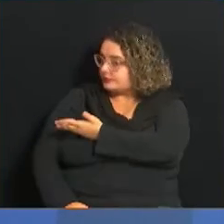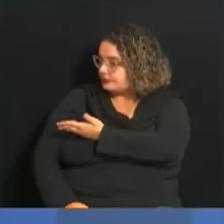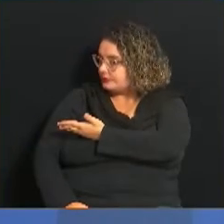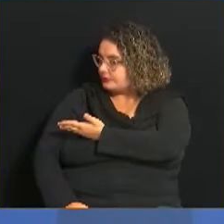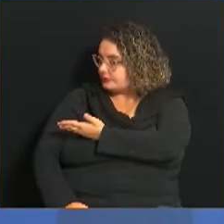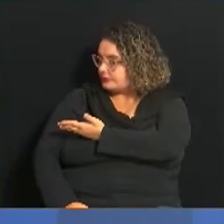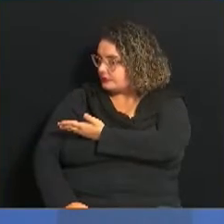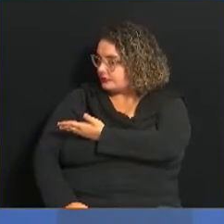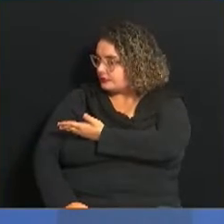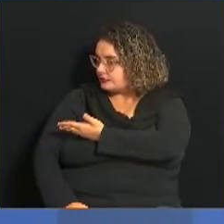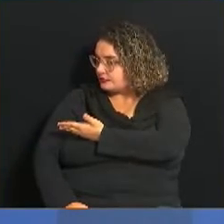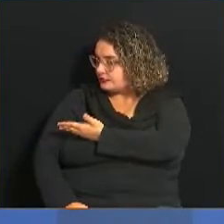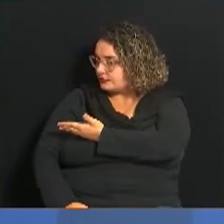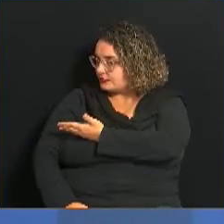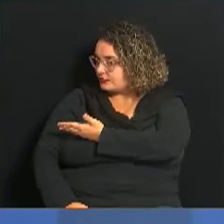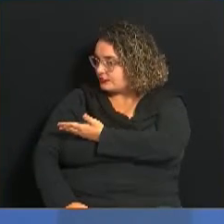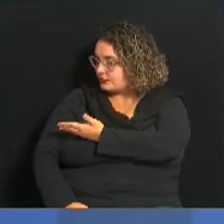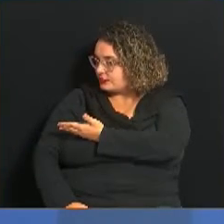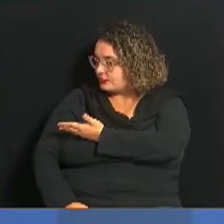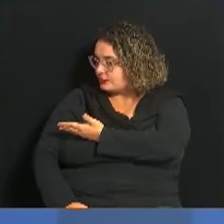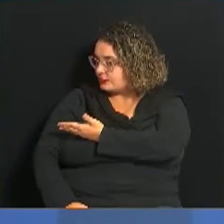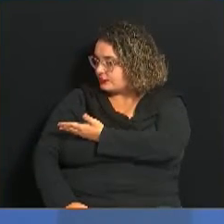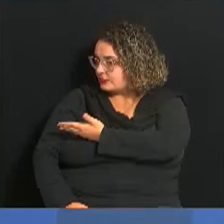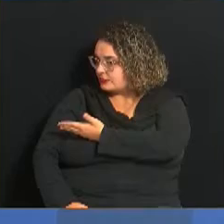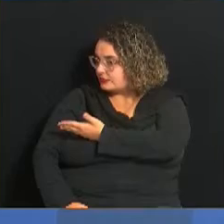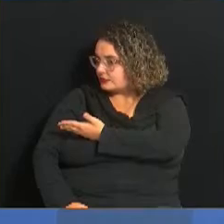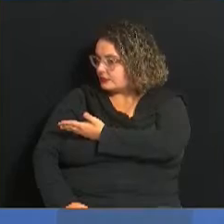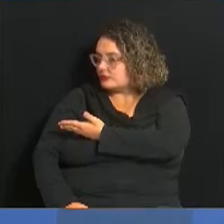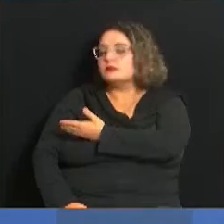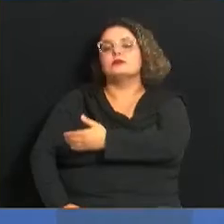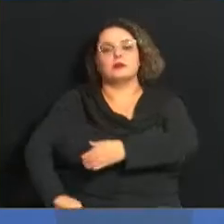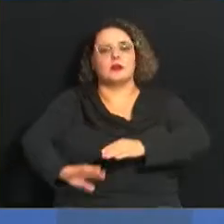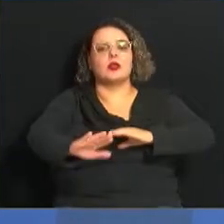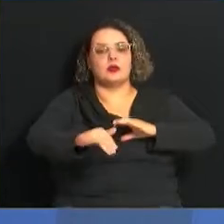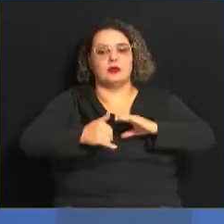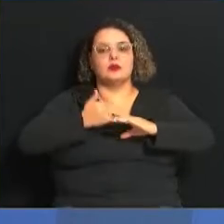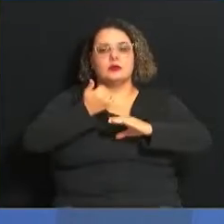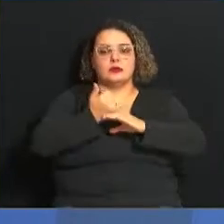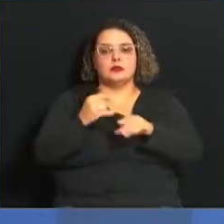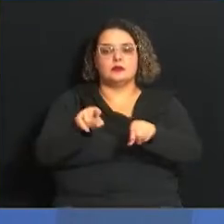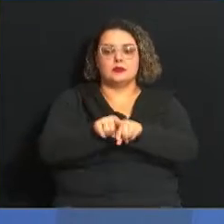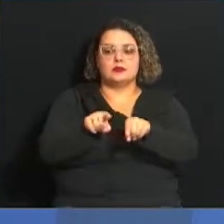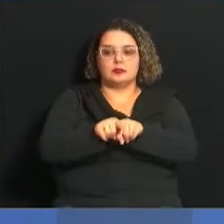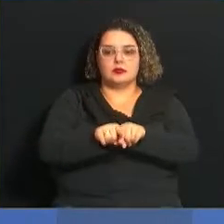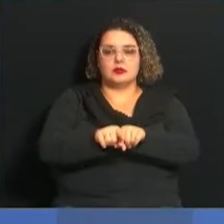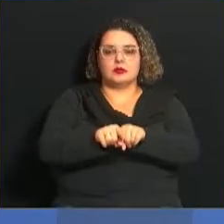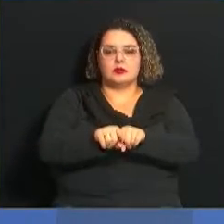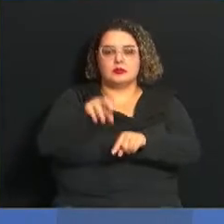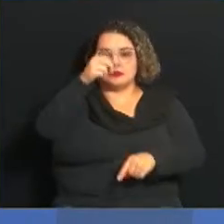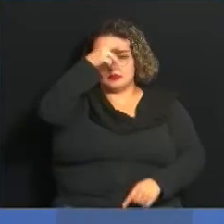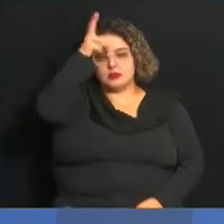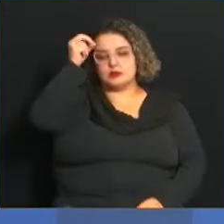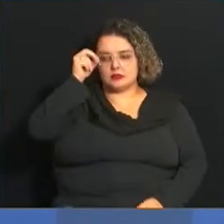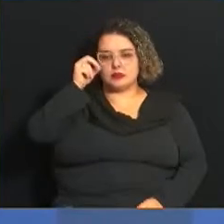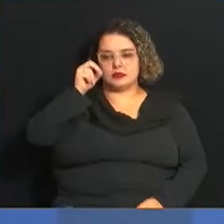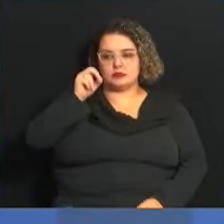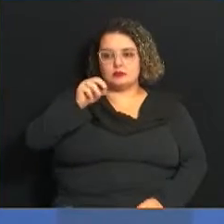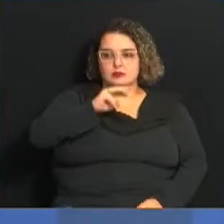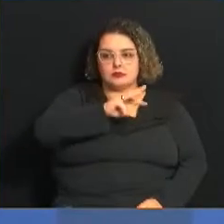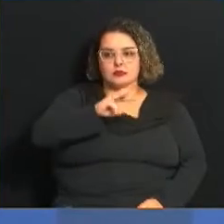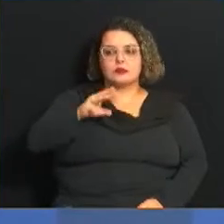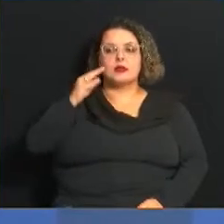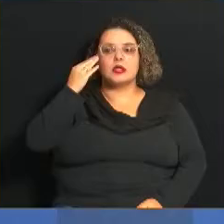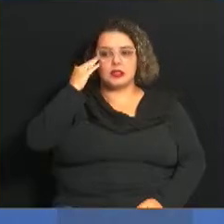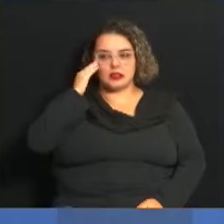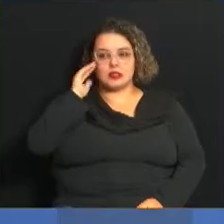ou também terá transmissão pelo YouTube da Prefeitura de Campinas, lá no canal do YouTube da Prefeitura, para que as pessoas entendam o que é